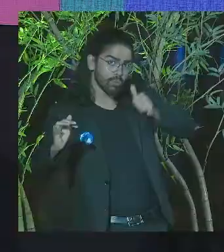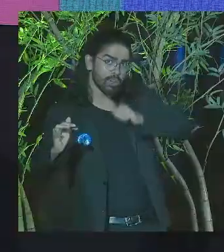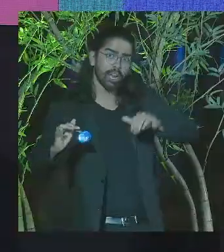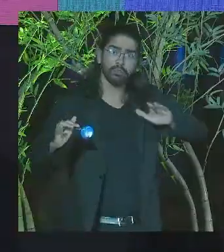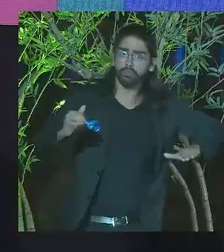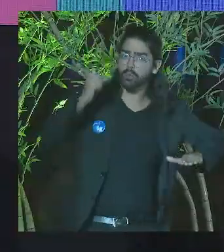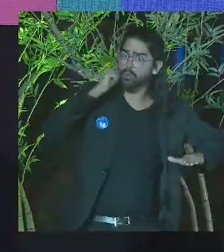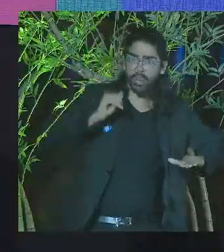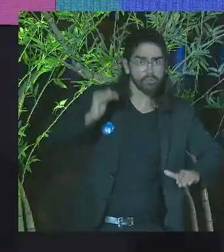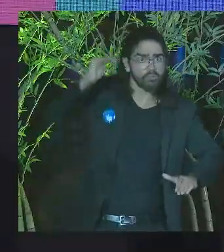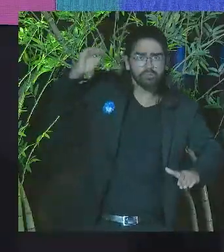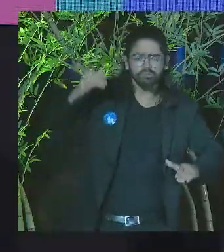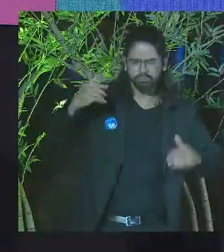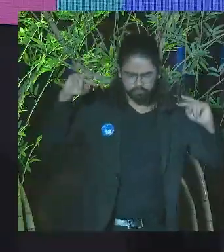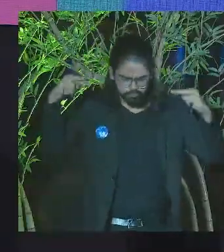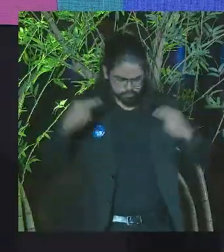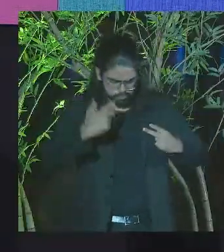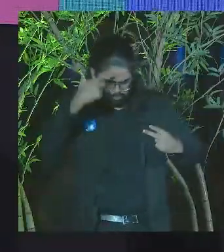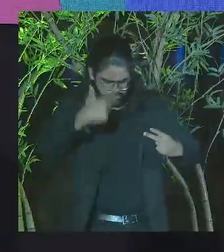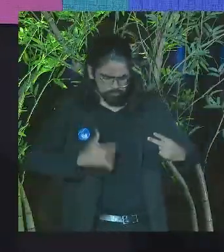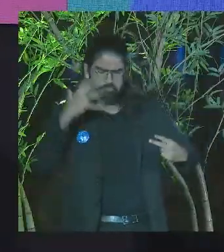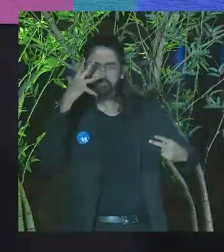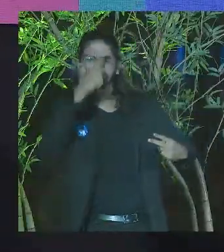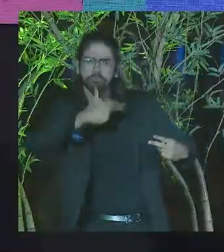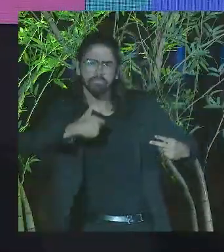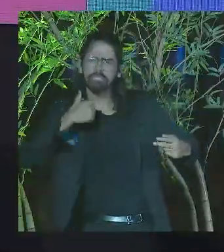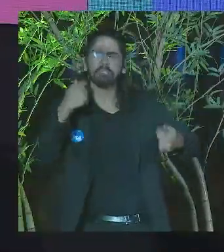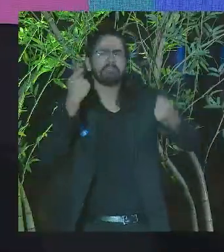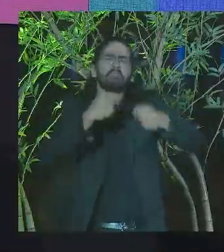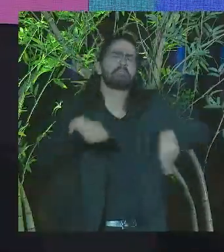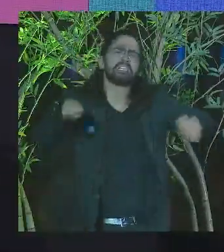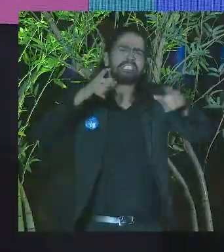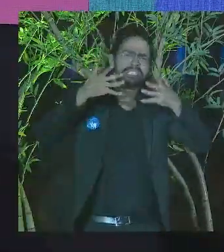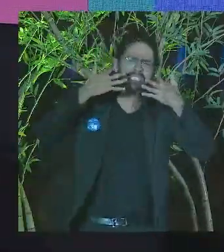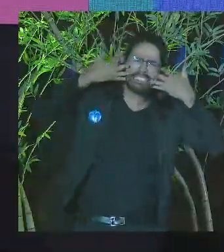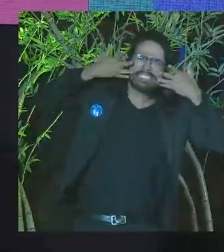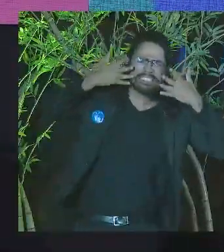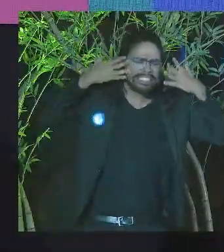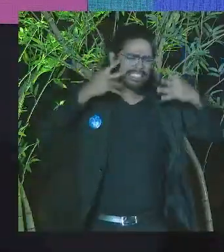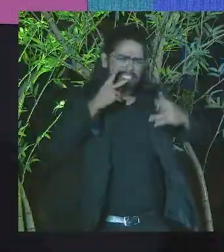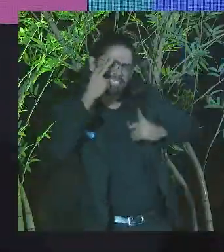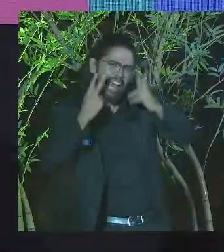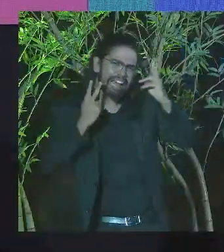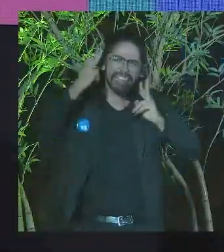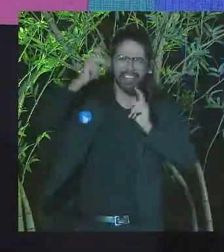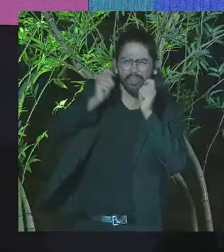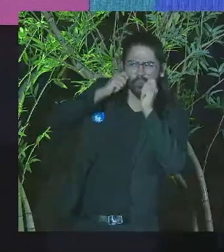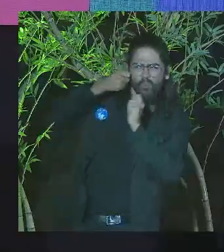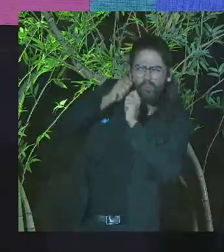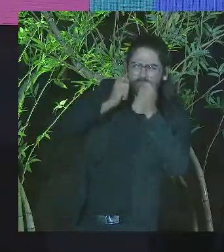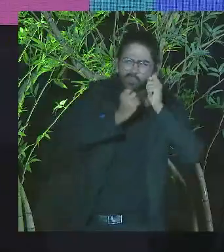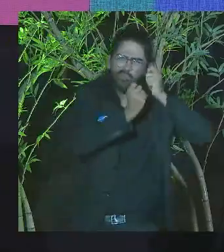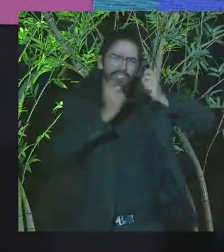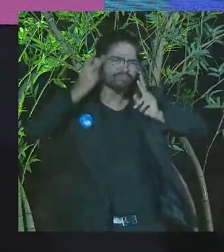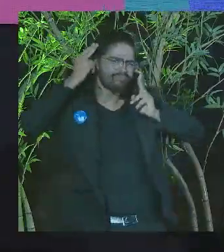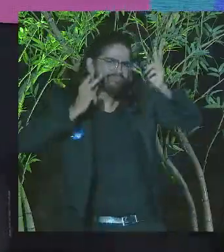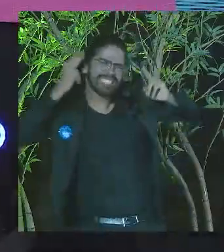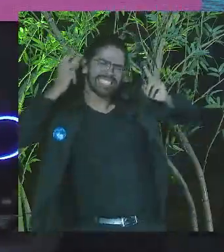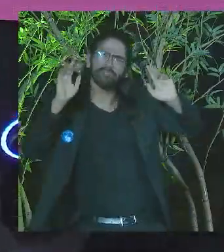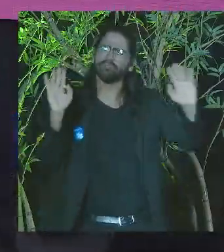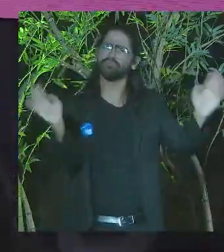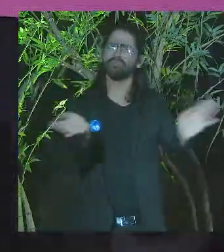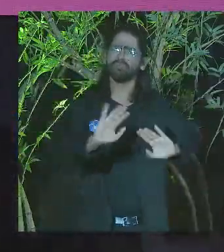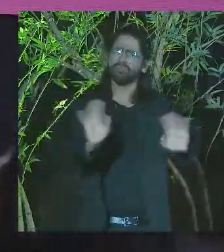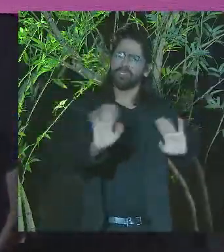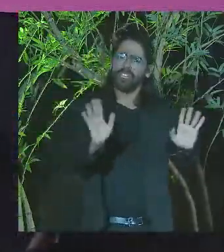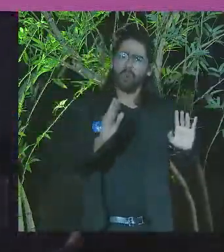ver bonitas do jeito que são e potentes, sem a necessidade de ficar remexendo e se